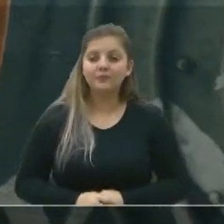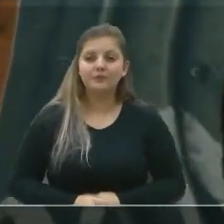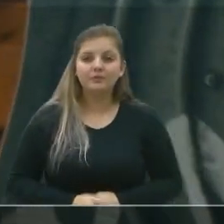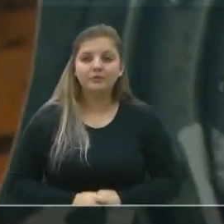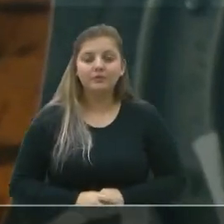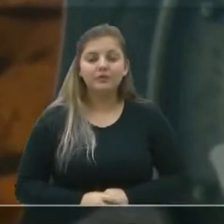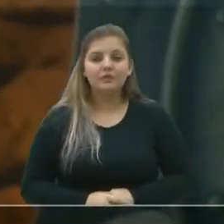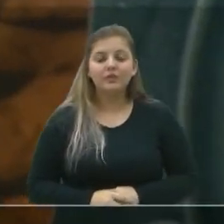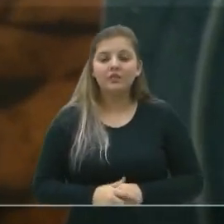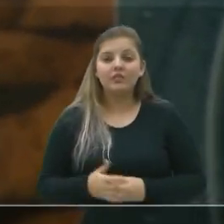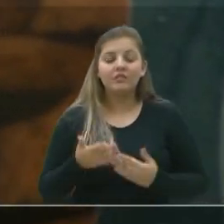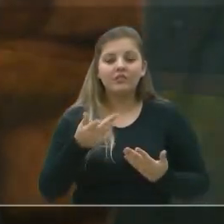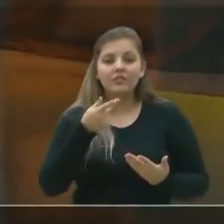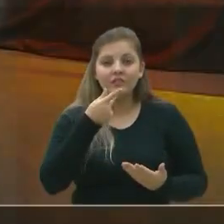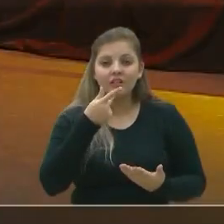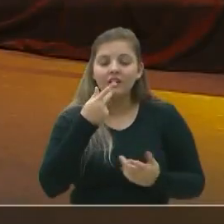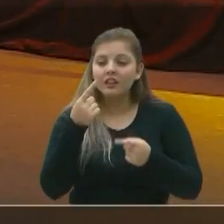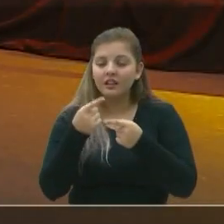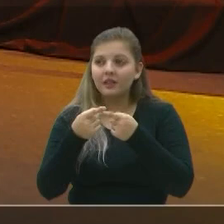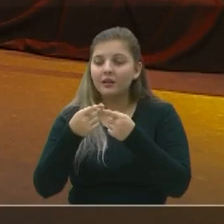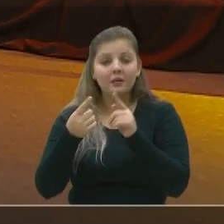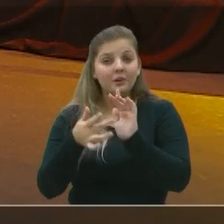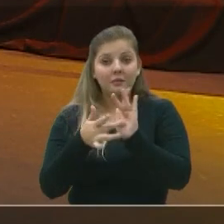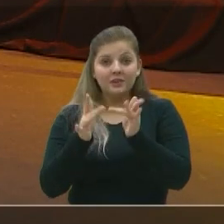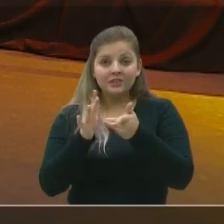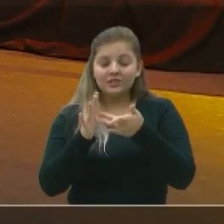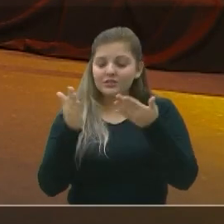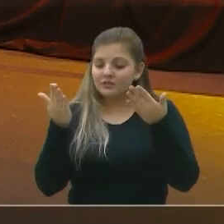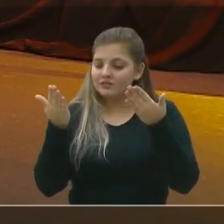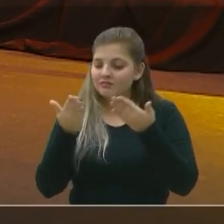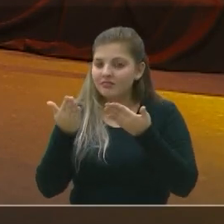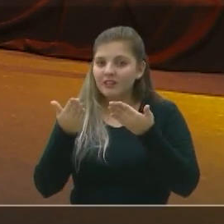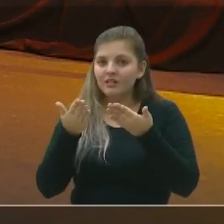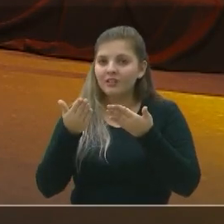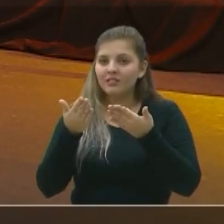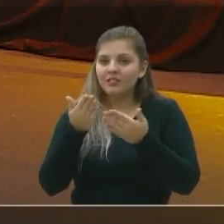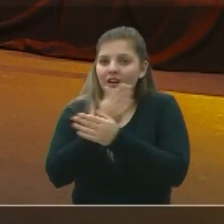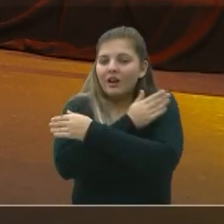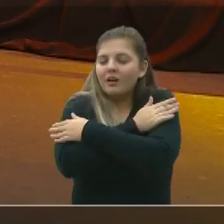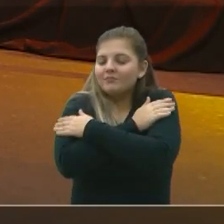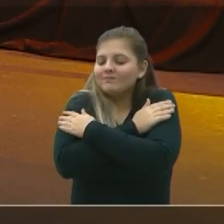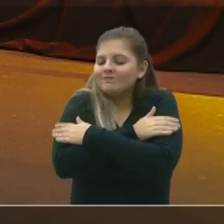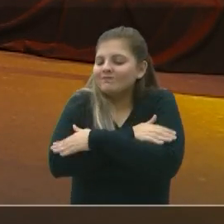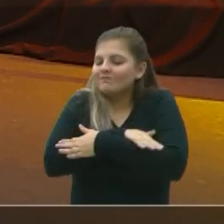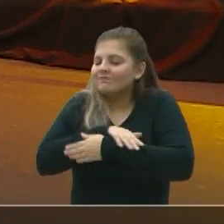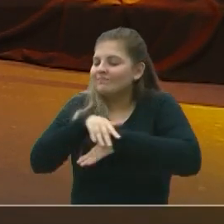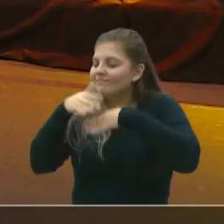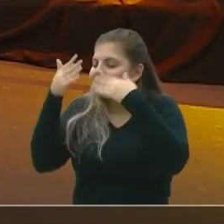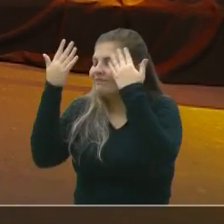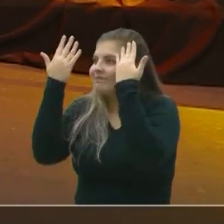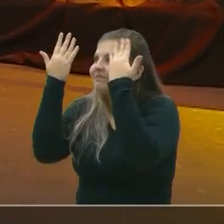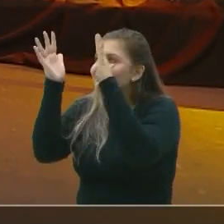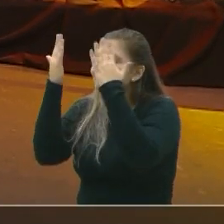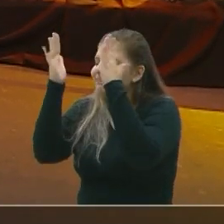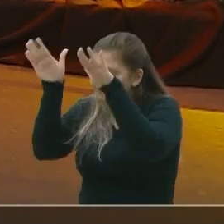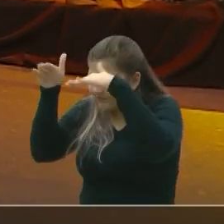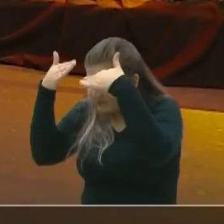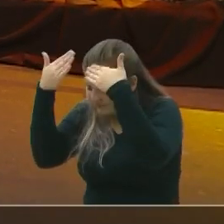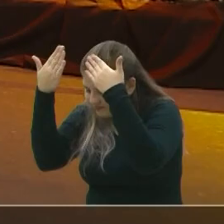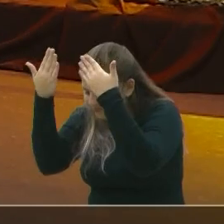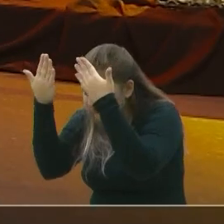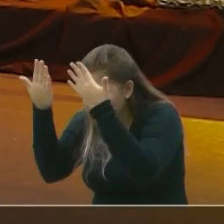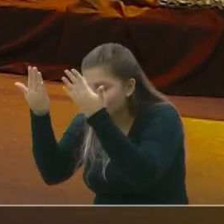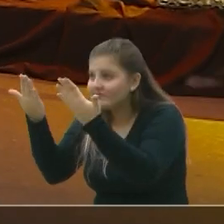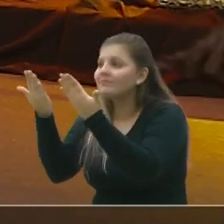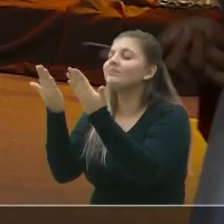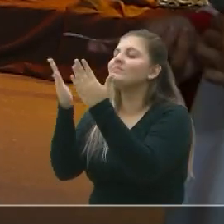sobre Jesus, minha filha, meu filho, teus braços erguidos, tua